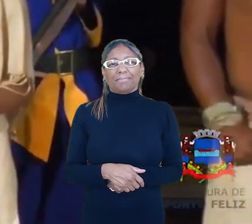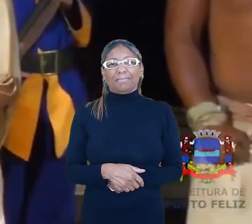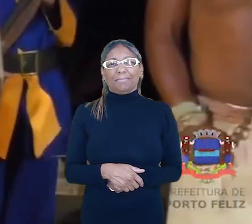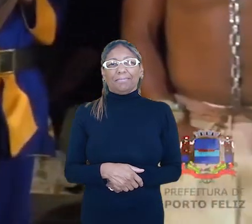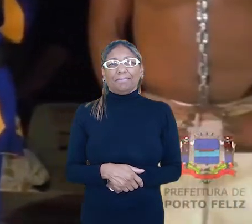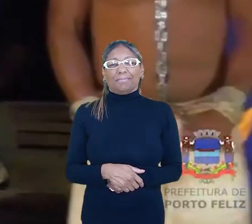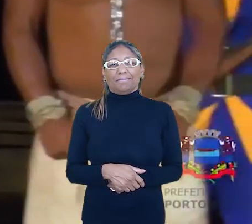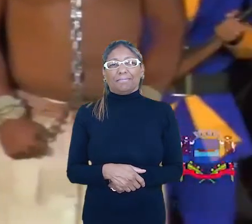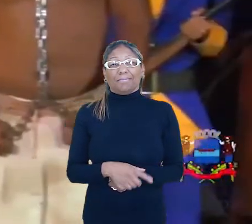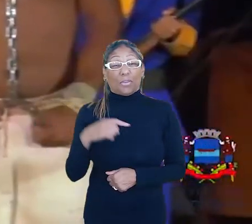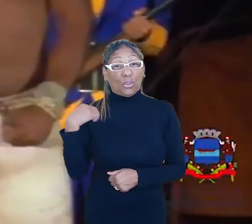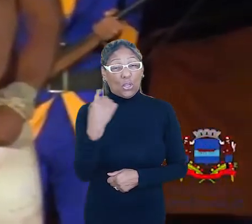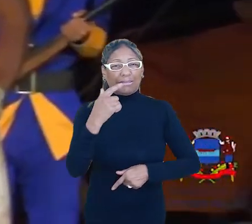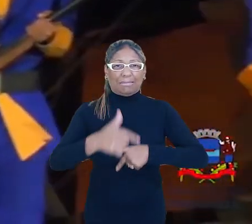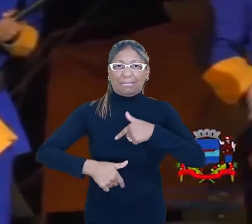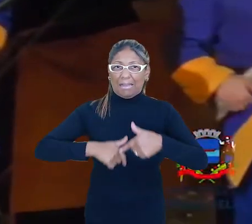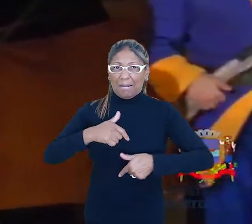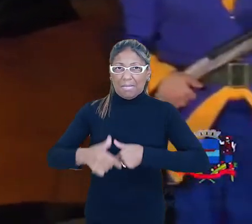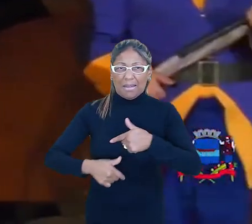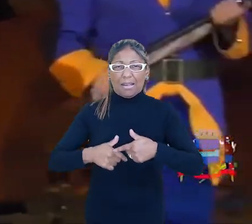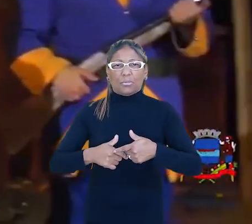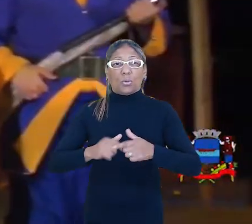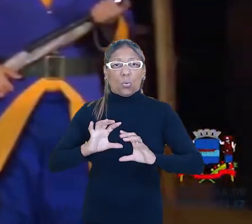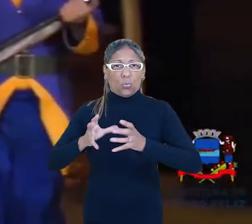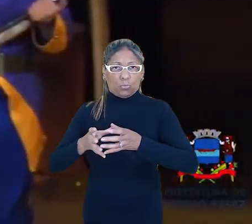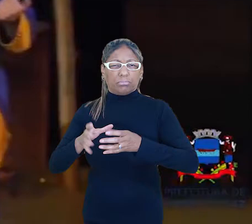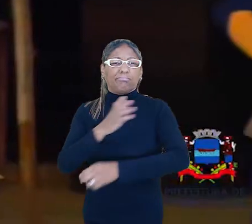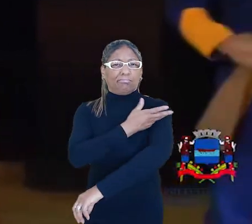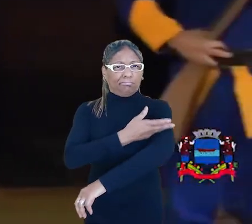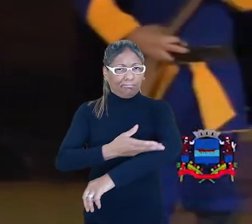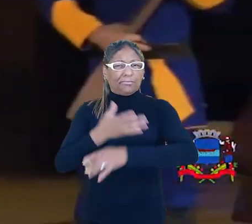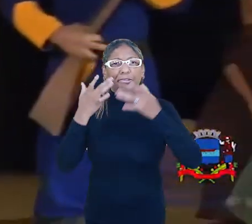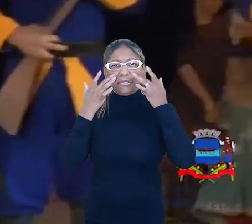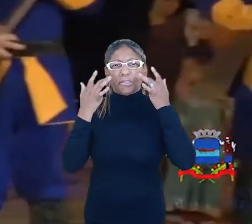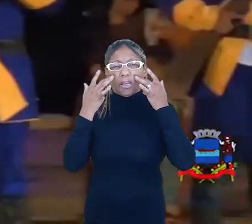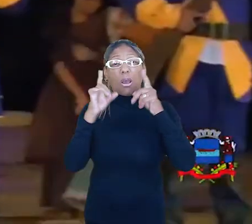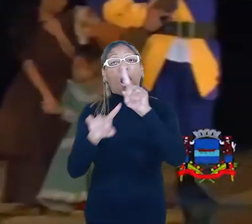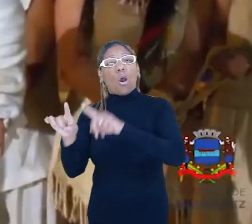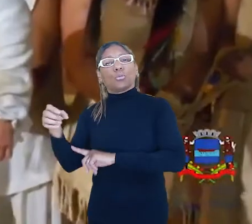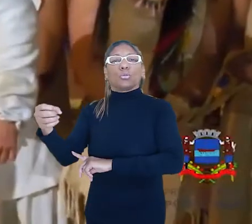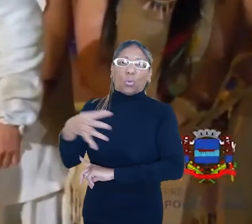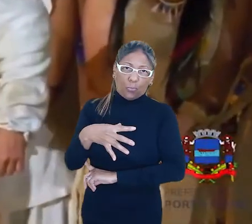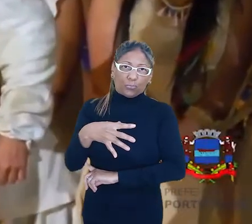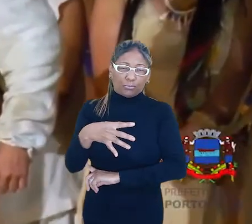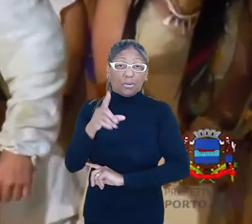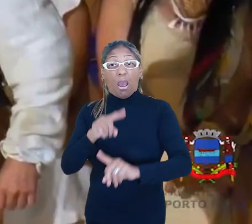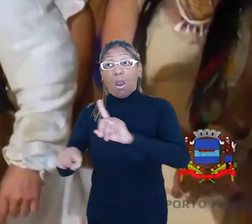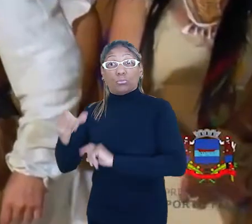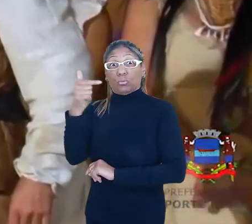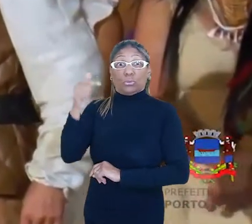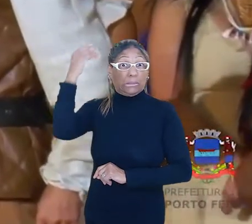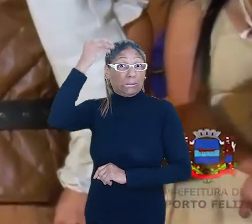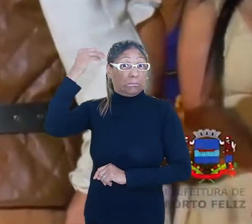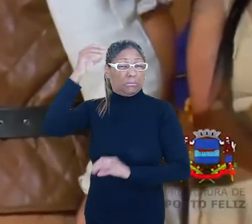com as mãos amarradas. A gente trabalha com quem já faz teatro há um tempo, ao mesmo tempo com quem nunca fez. Muitos